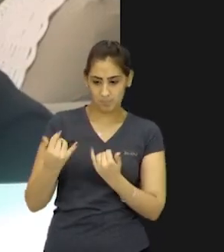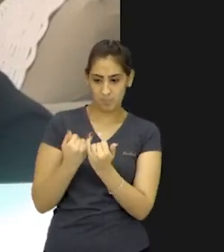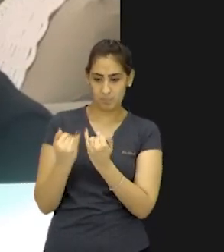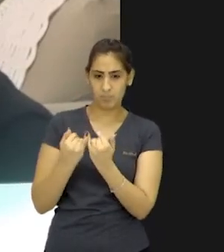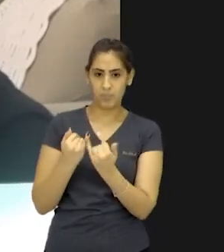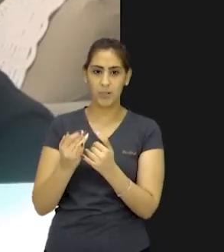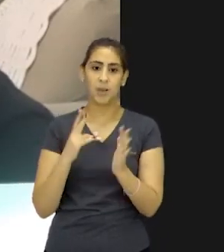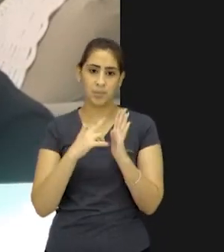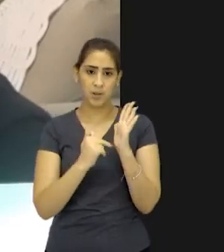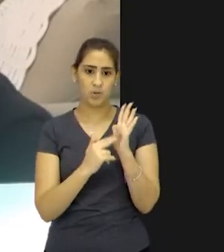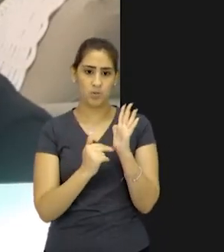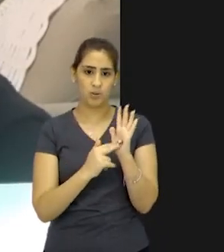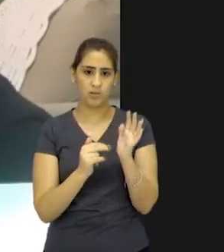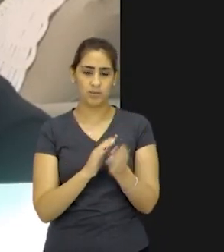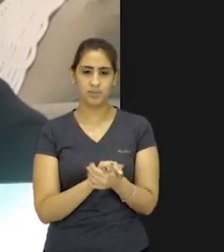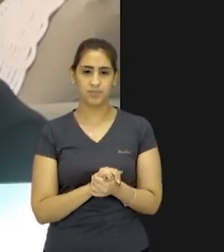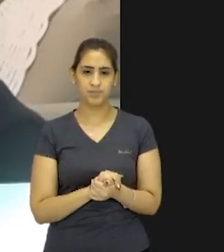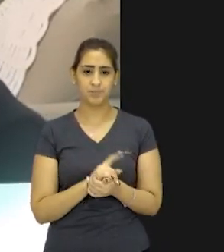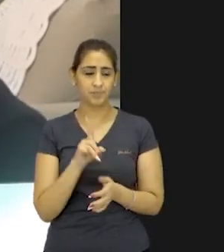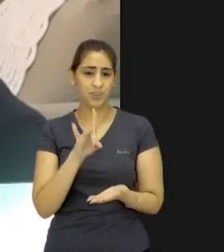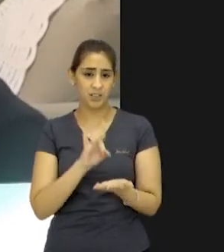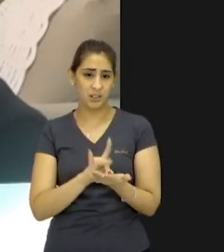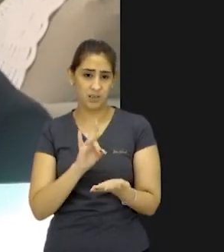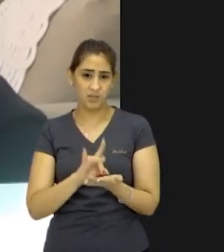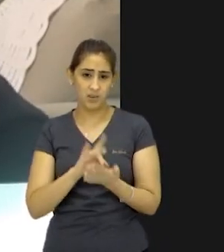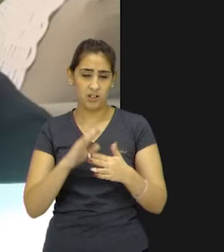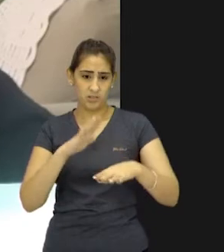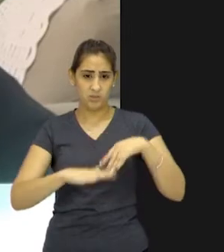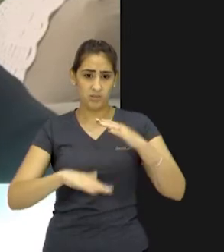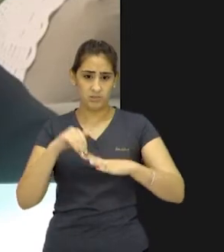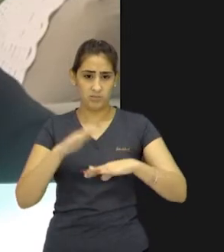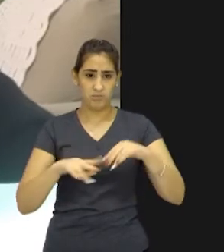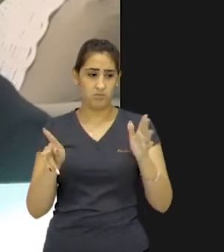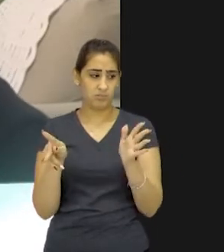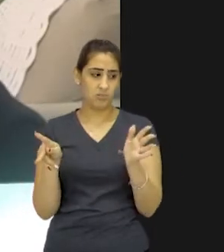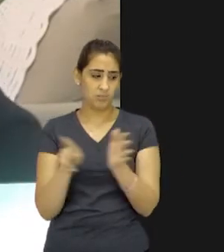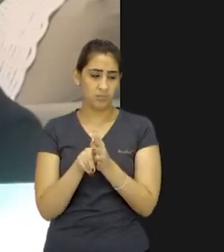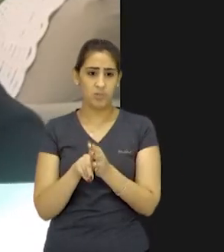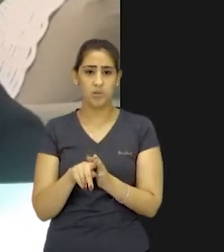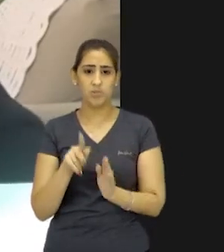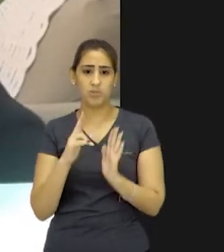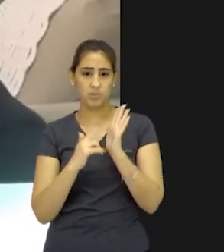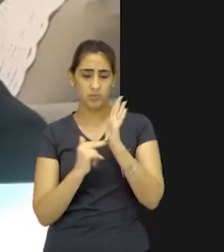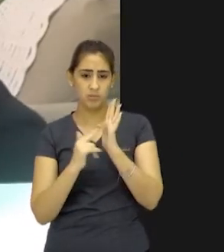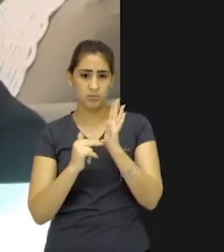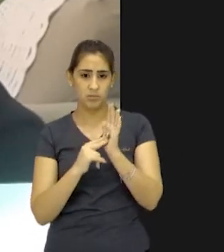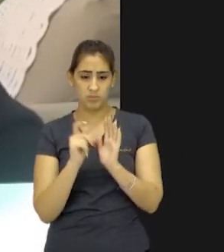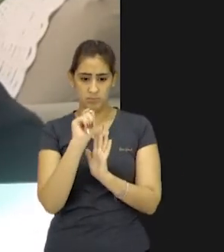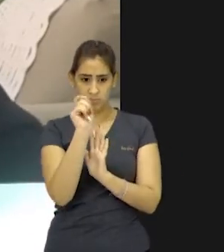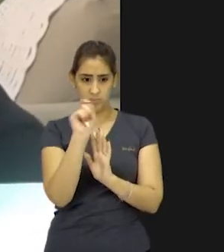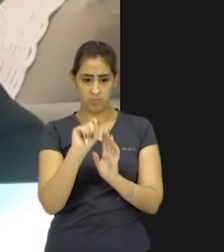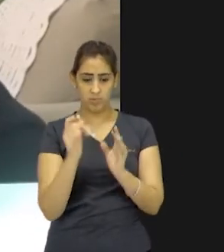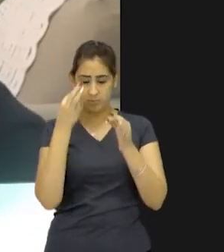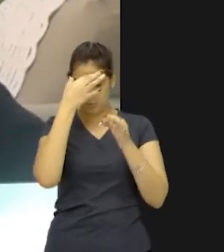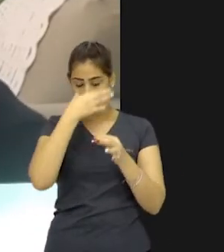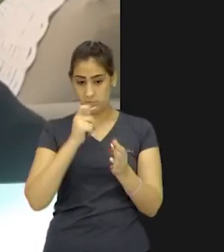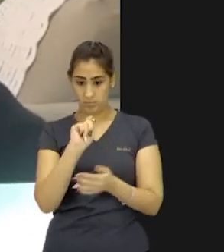Mas, na verdade, a habilidade da caricatura foi onde me levou a ter